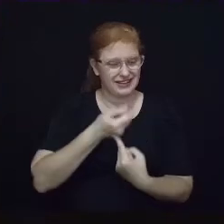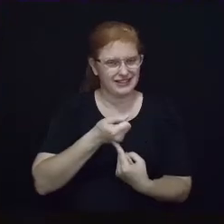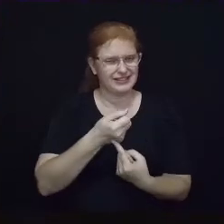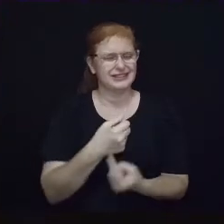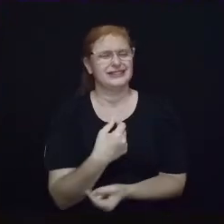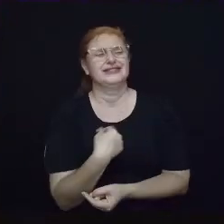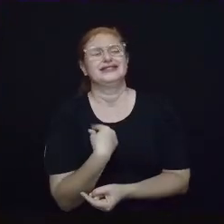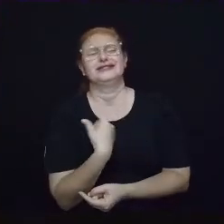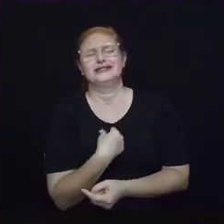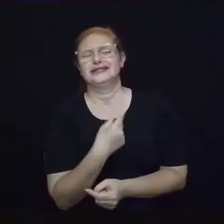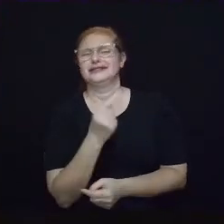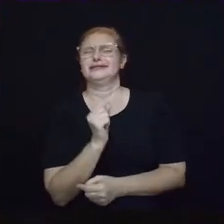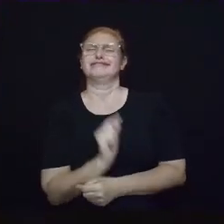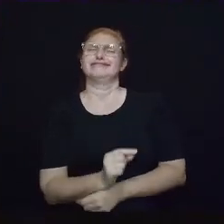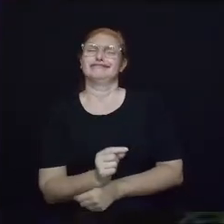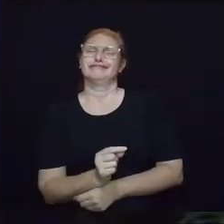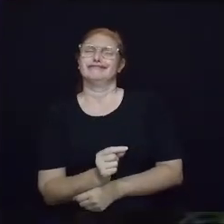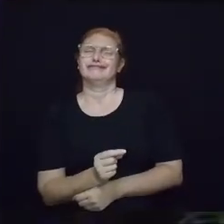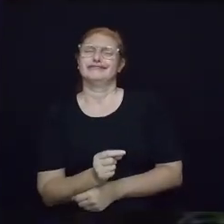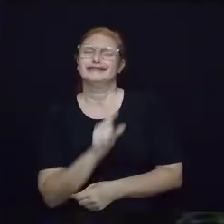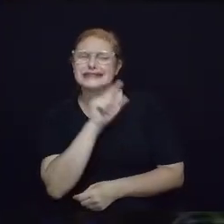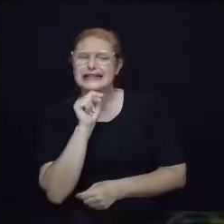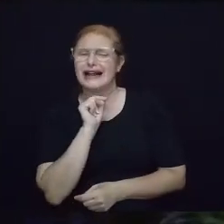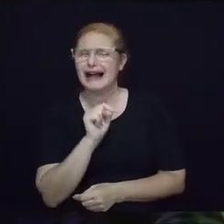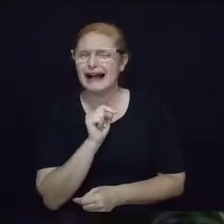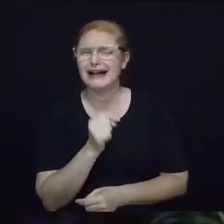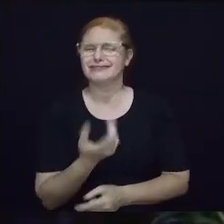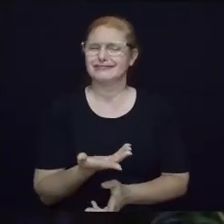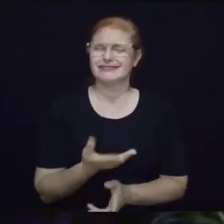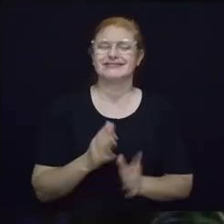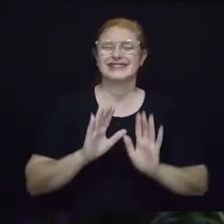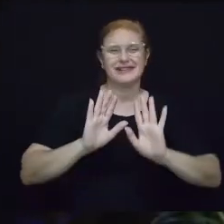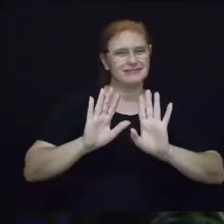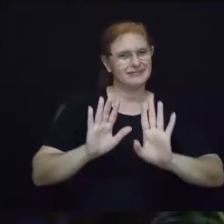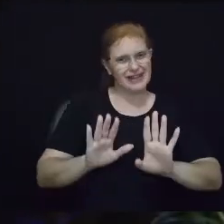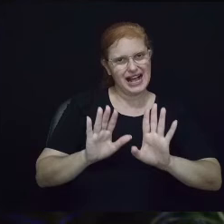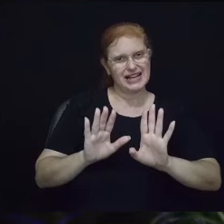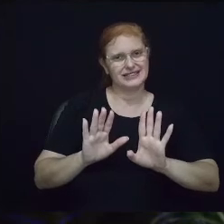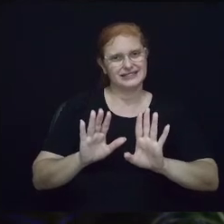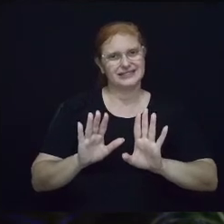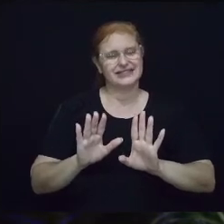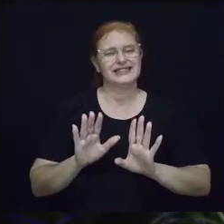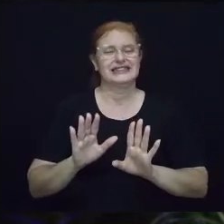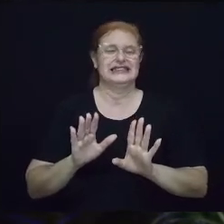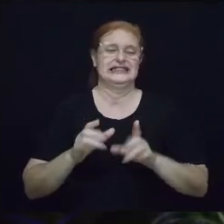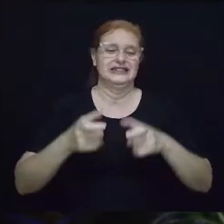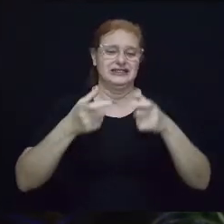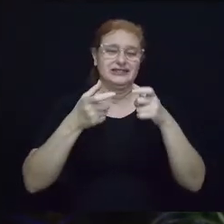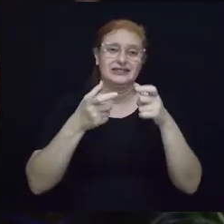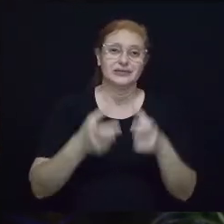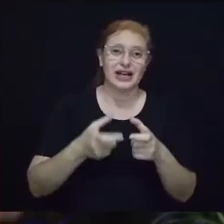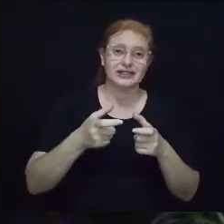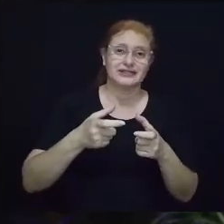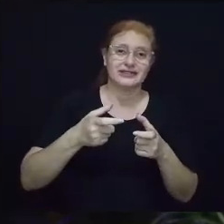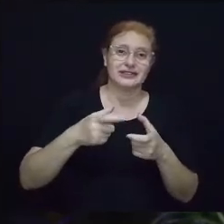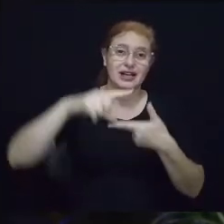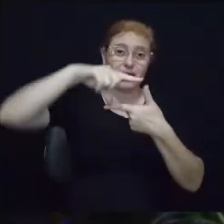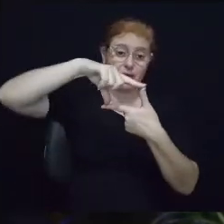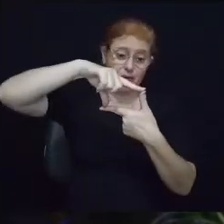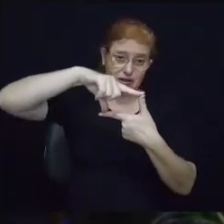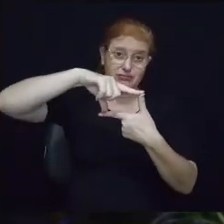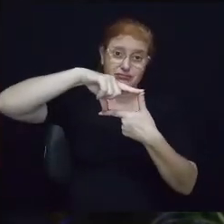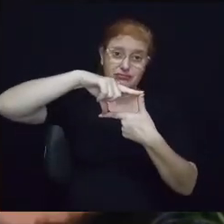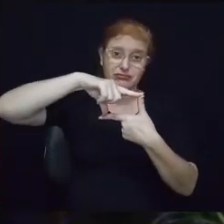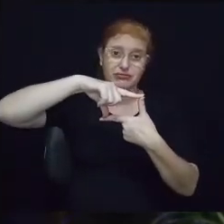Estamos desconfiadíssimos. Mas a arte de enquadrar... o espaço são os enquadramentos do espaço